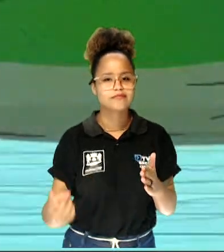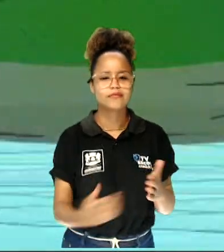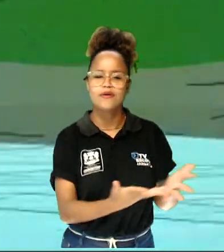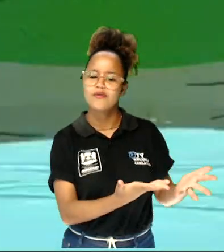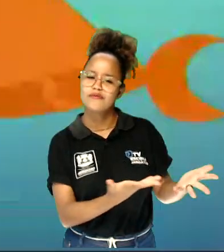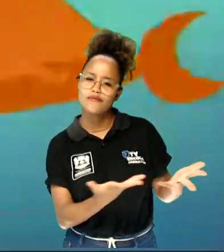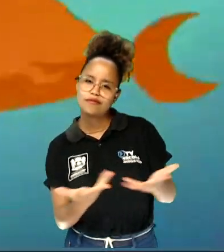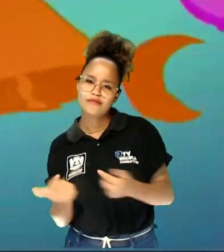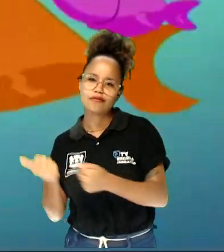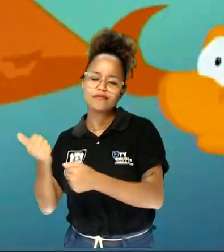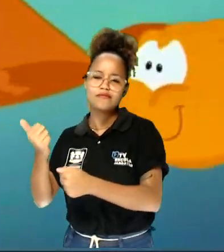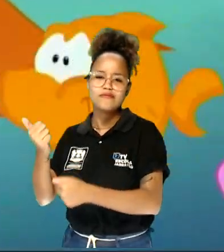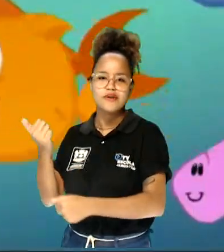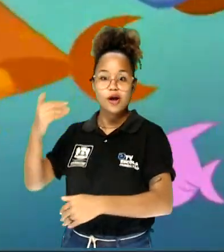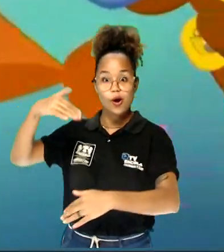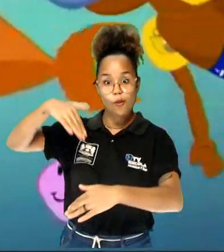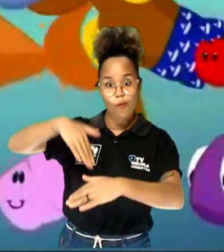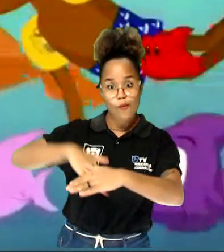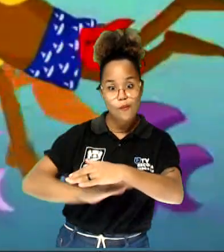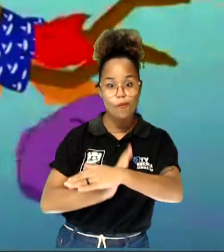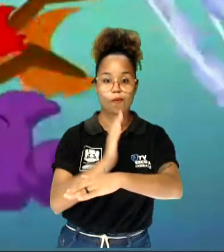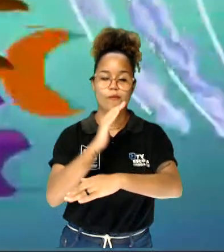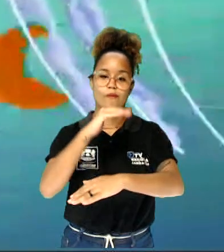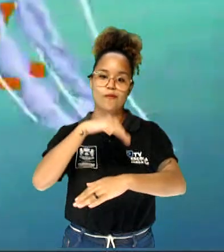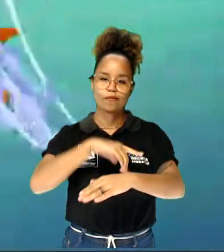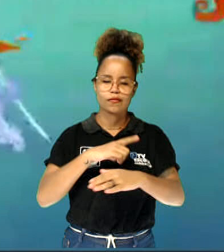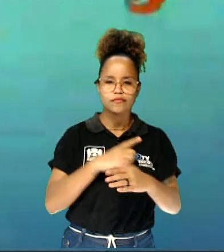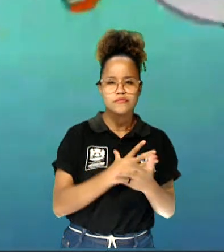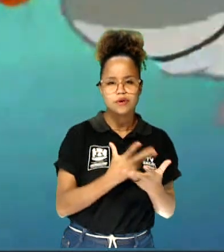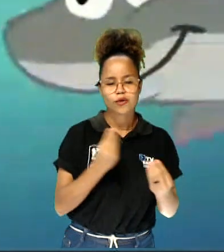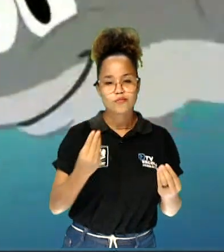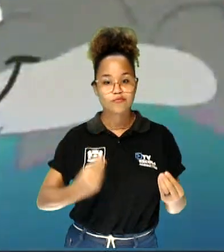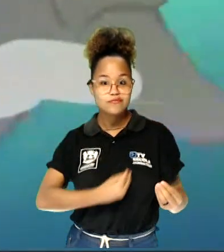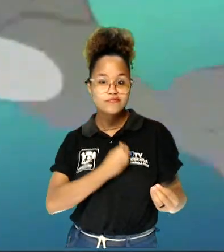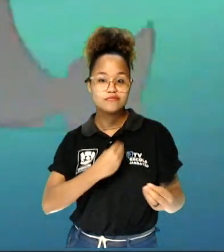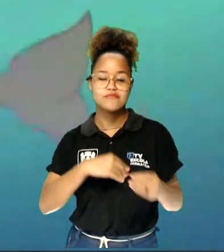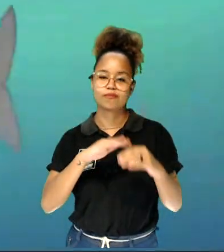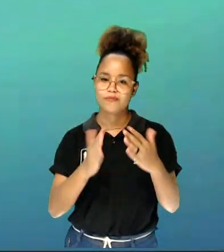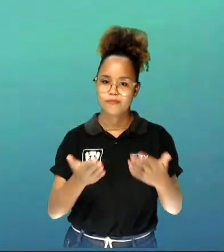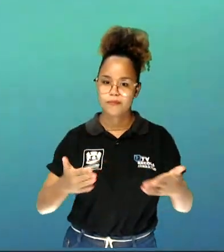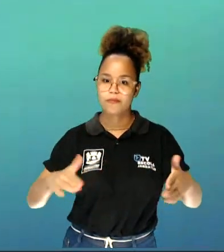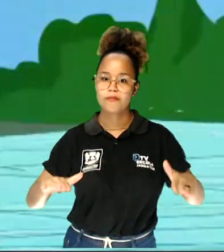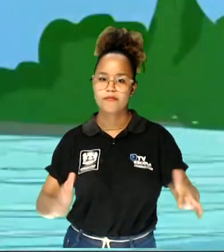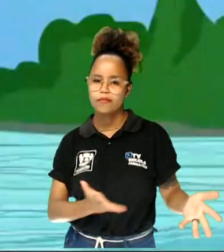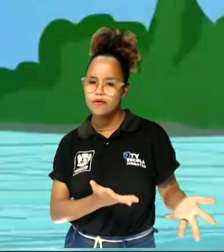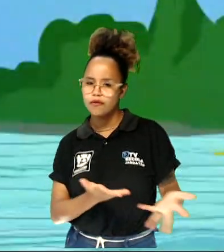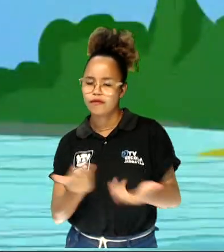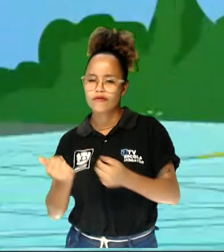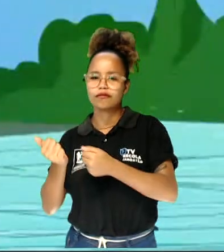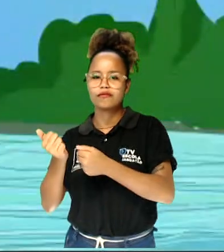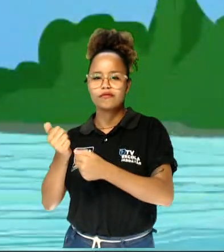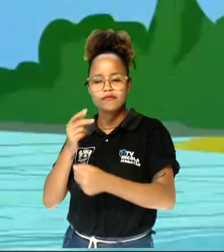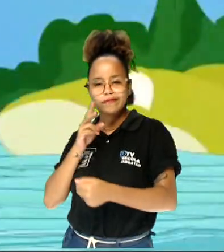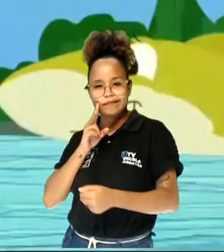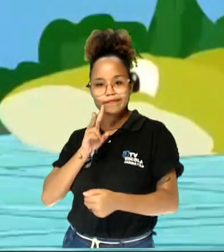Vamos mergulhar, tem muita vida no fundo do mar.